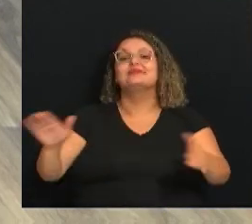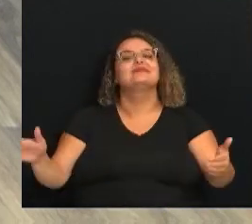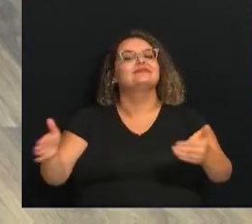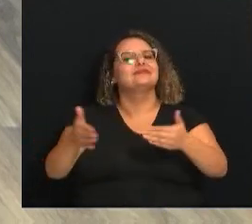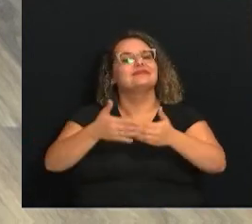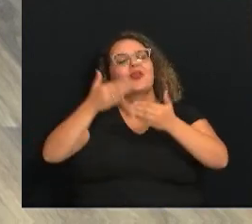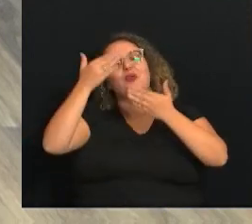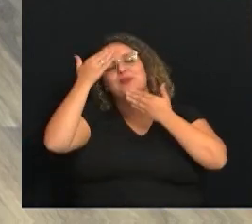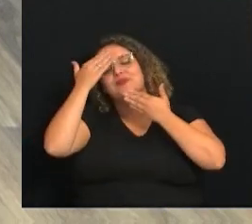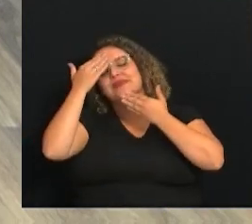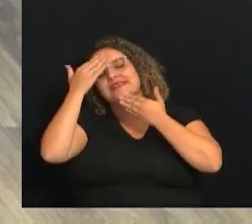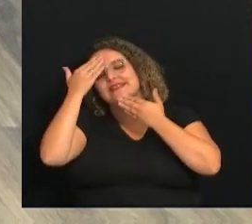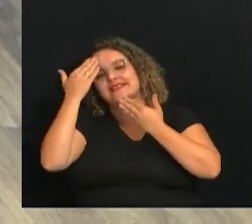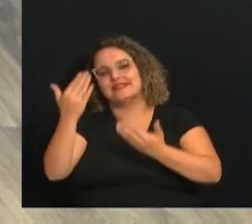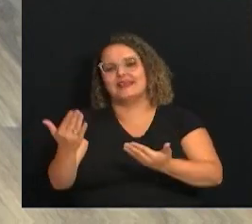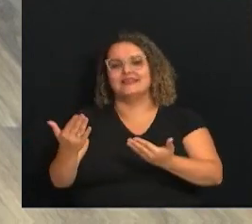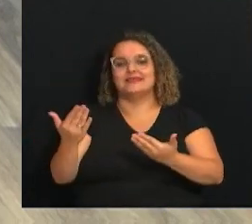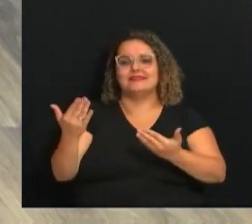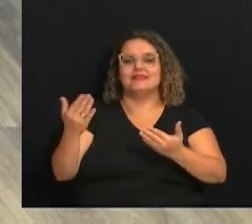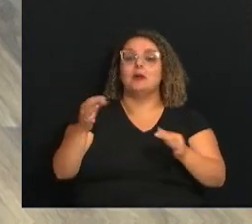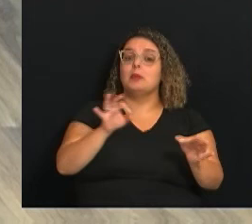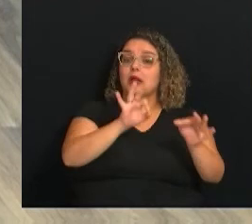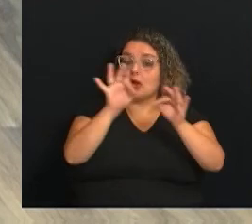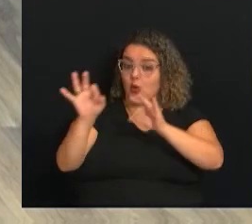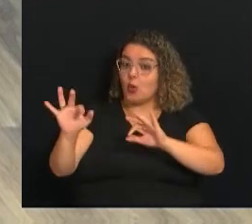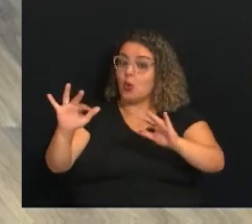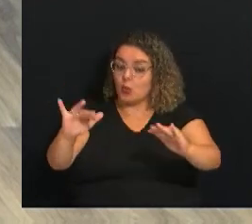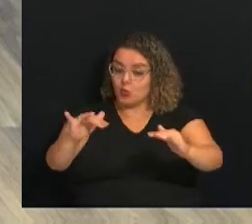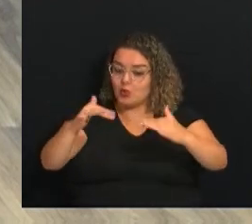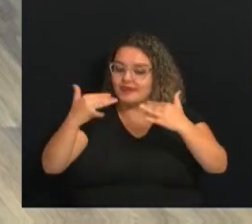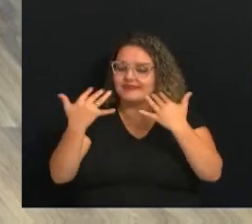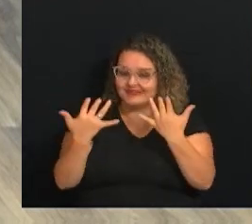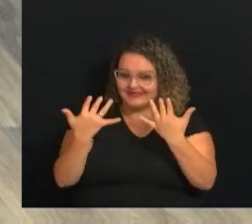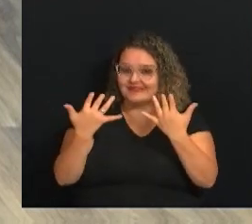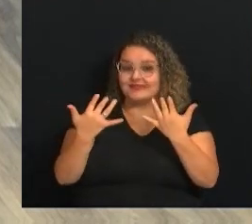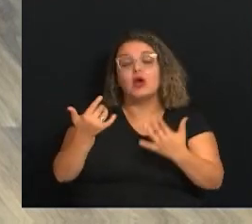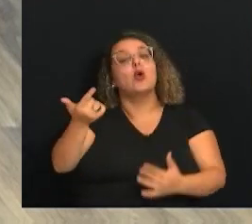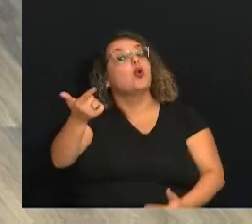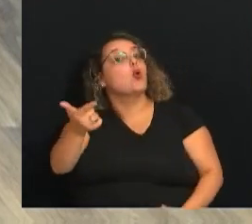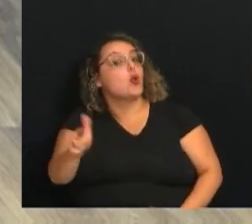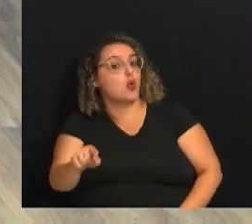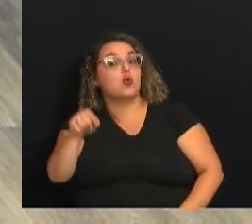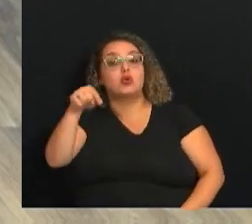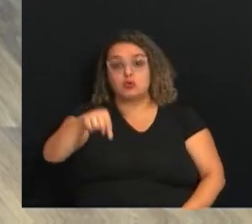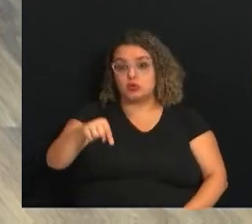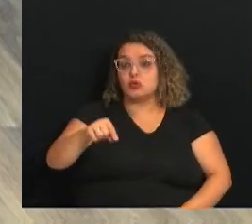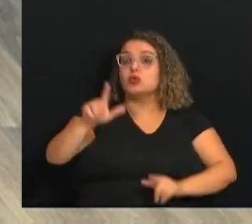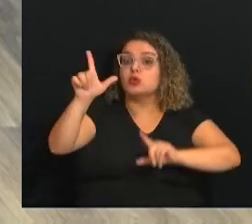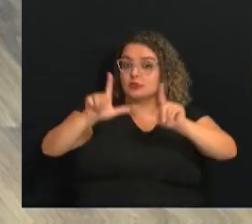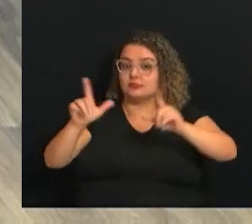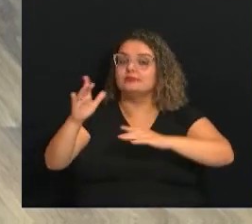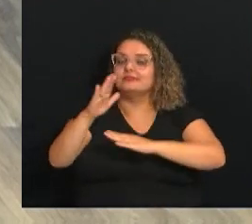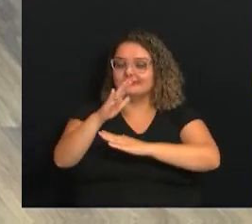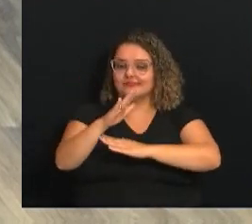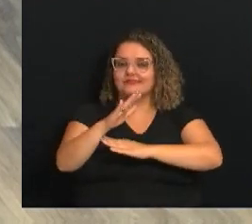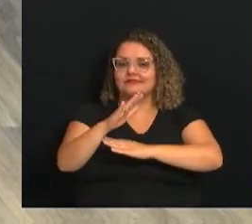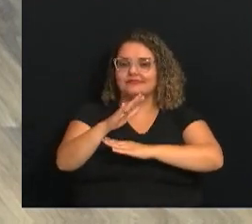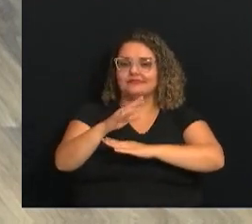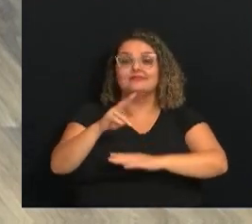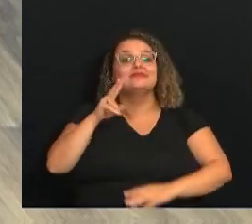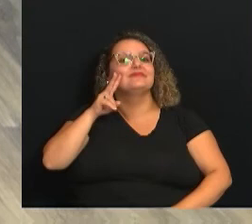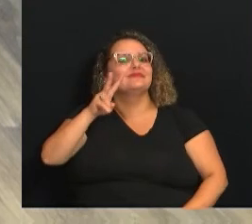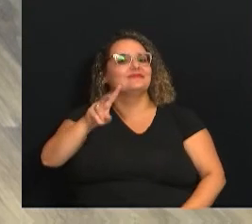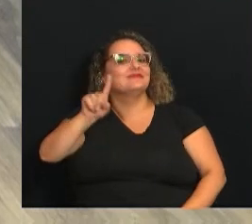Muito obrigado pela sua companhia, pela sua audiência. Continue aqui na TV Câmara Campinas e nos vemos